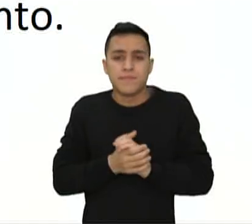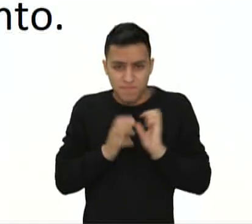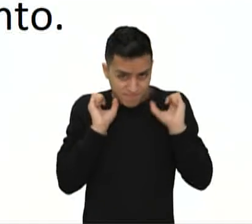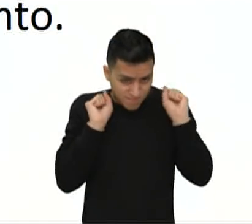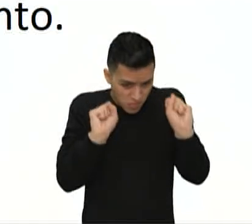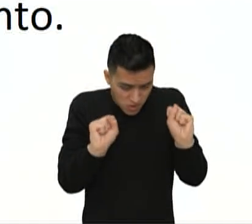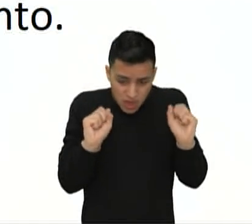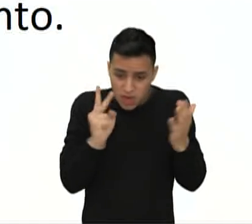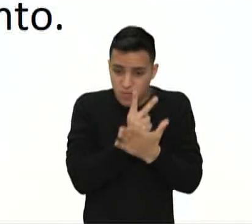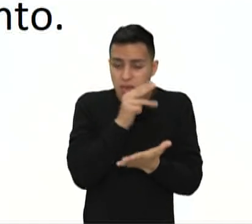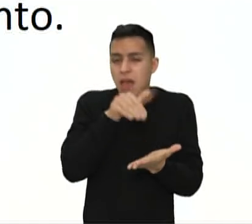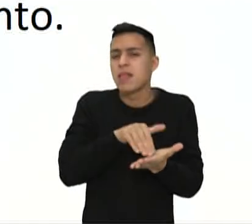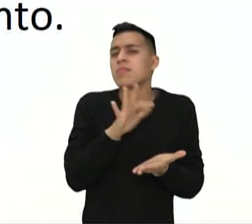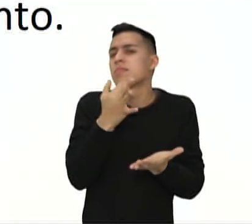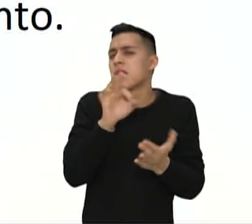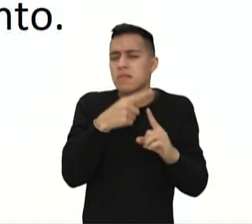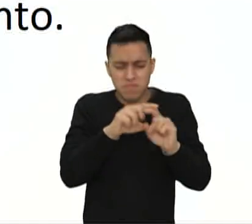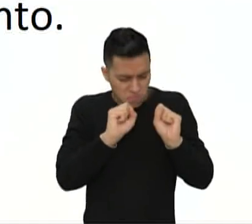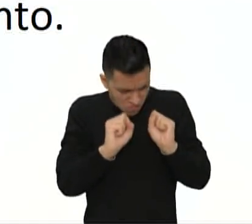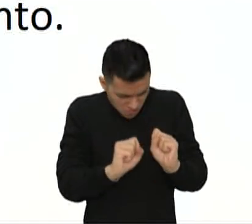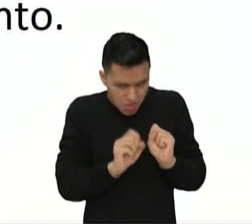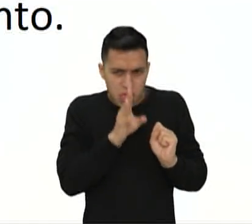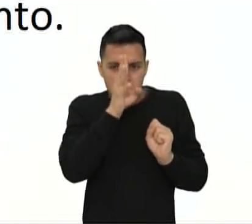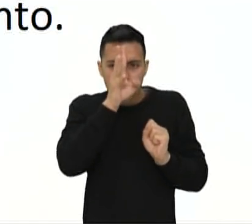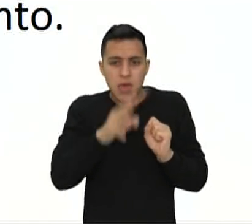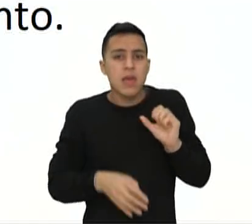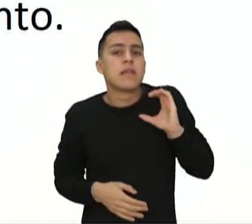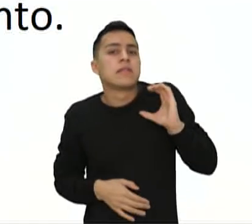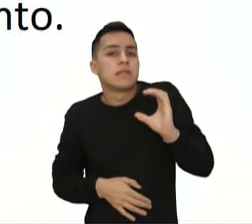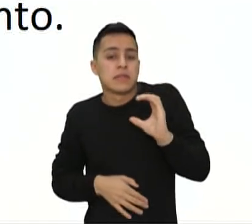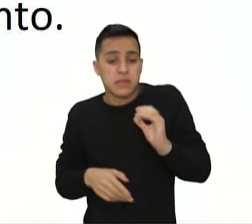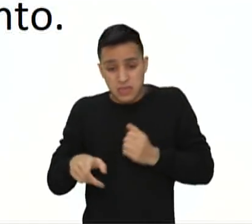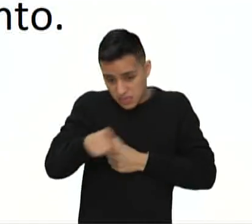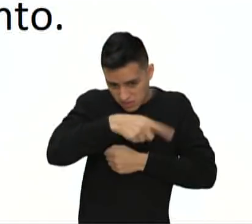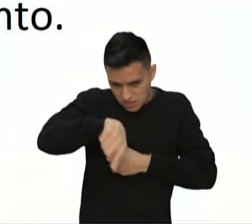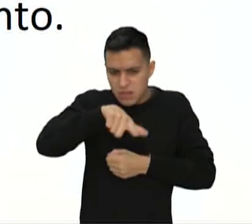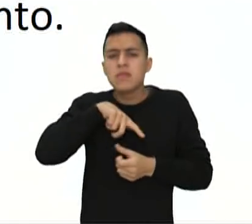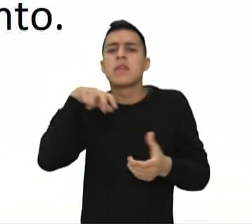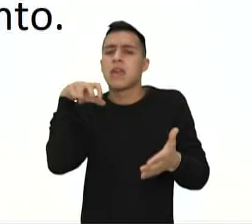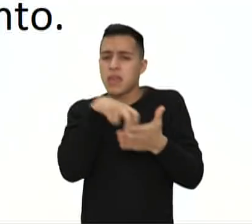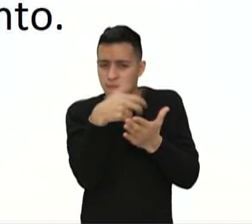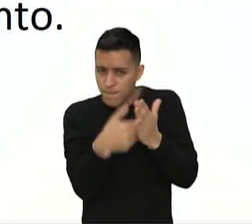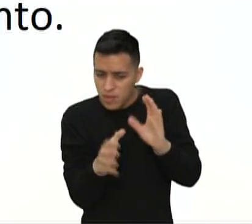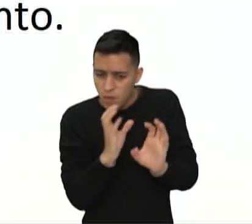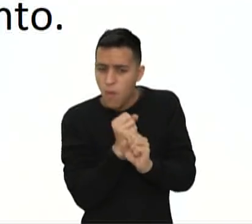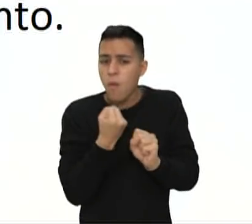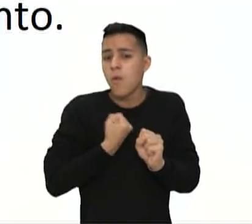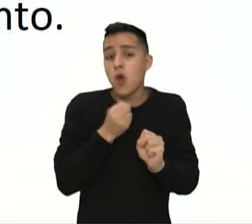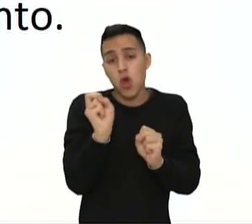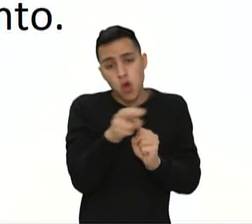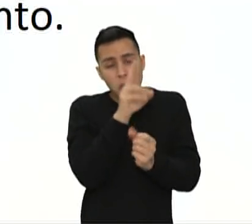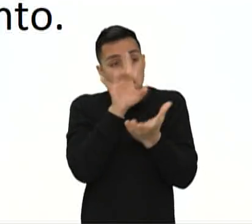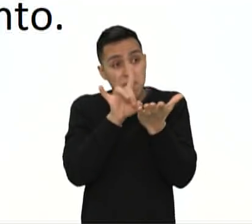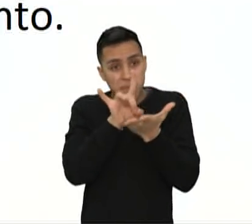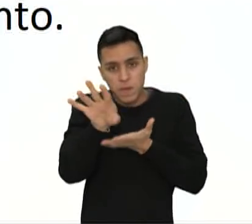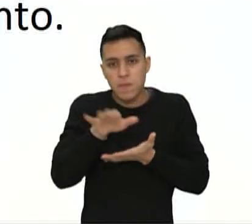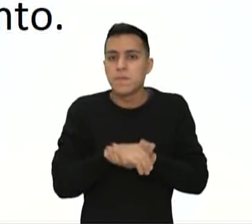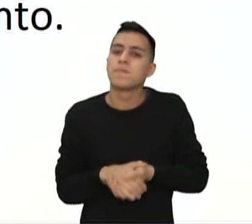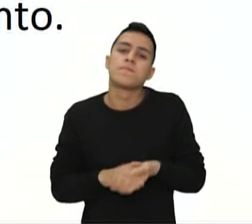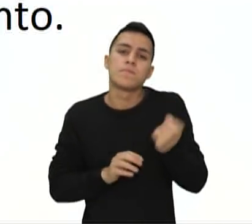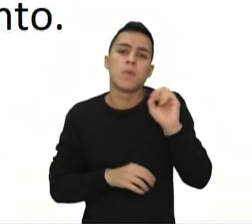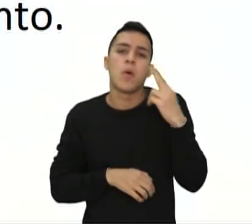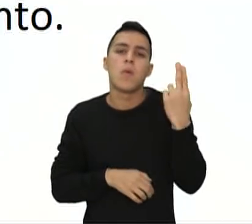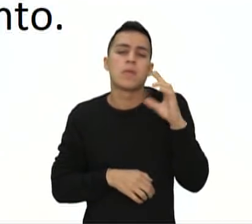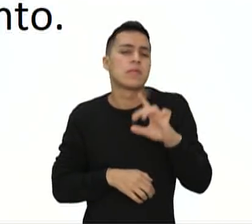pode acontecer até 10 vezes. Alternativa C, são punidas com perda de pontos ou a desclassificação.